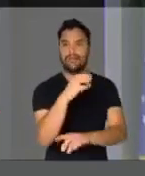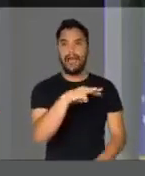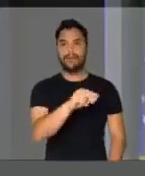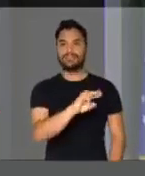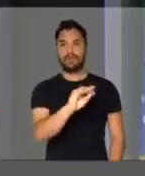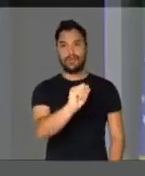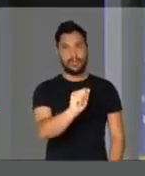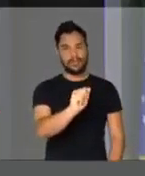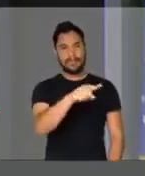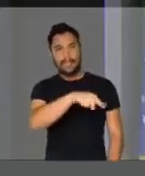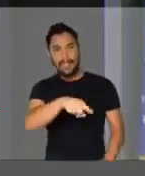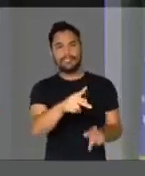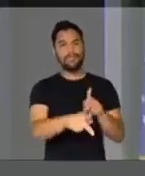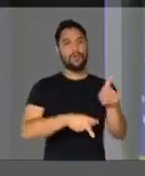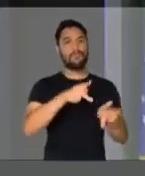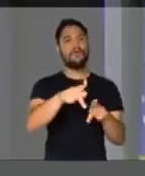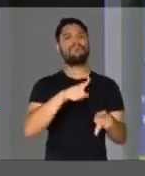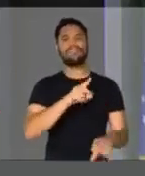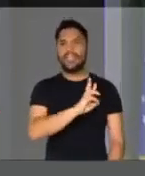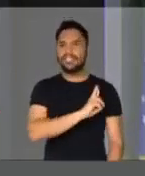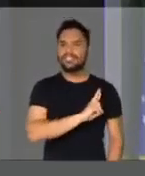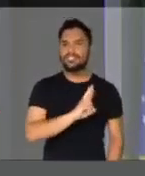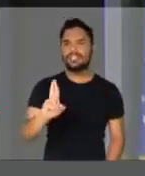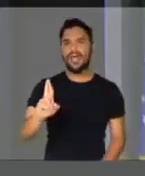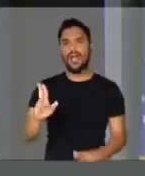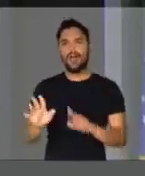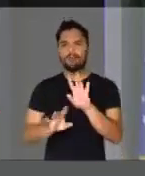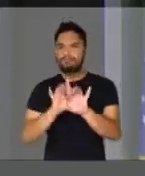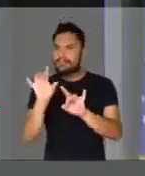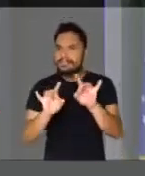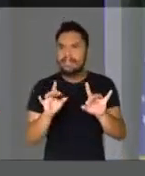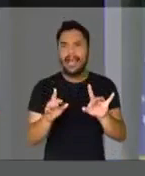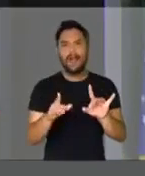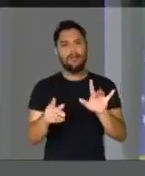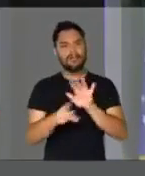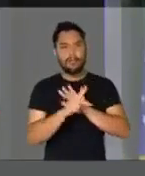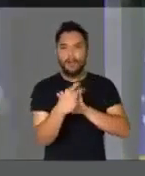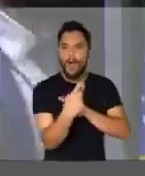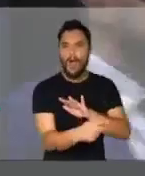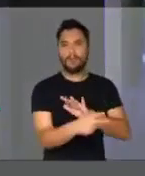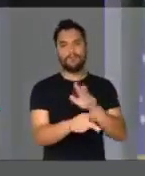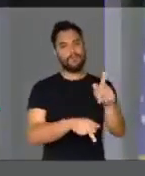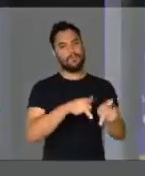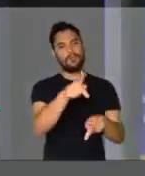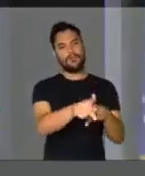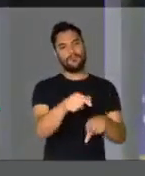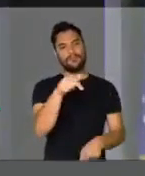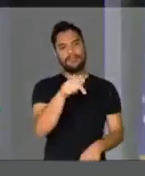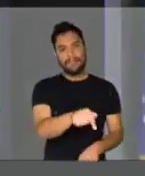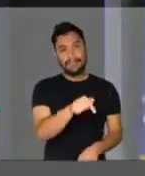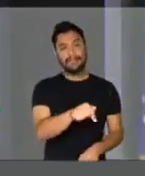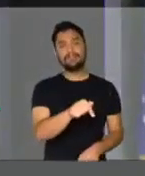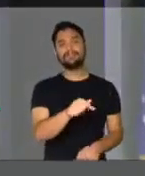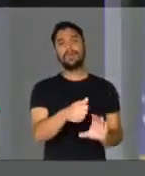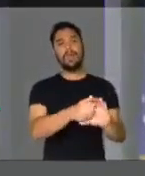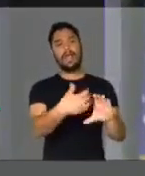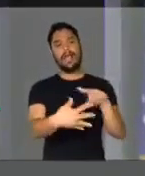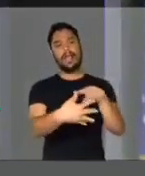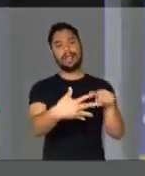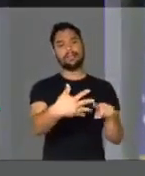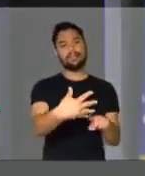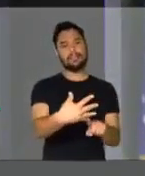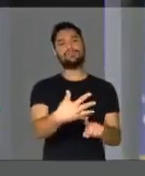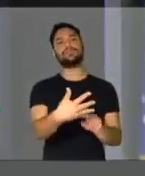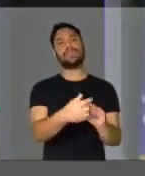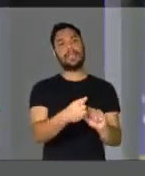tradições culturais e religiosas mais singelas, que marcam a raiz de nossas almas e atuam afirmativamente na